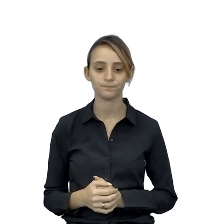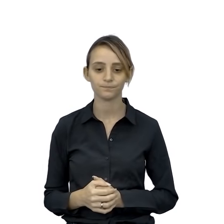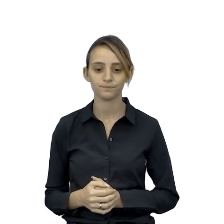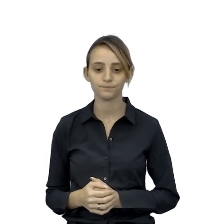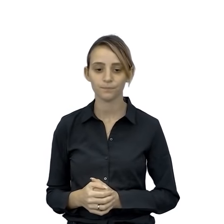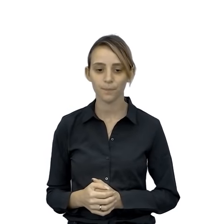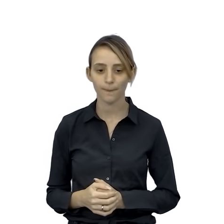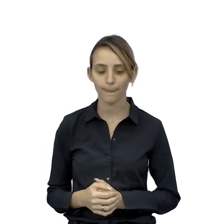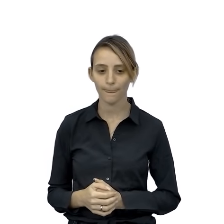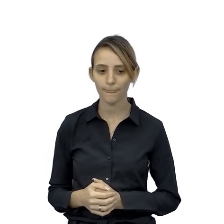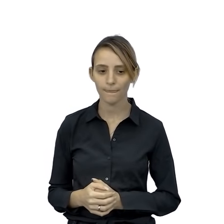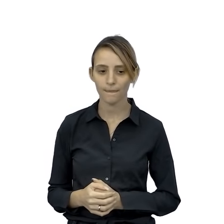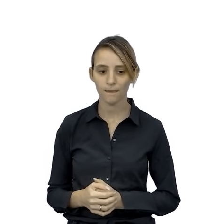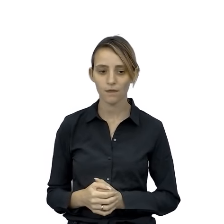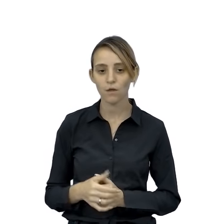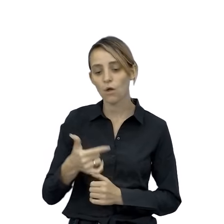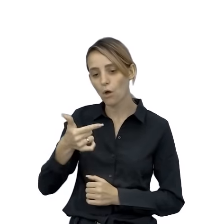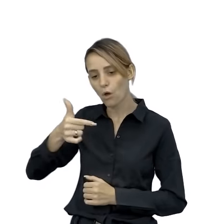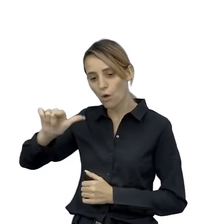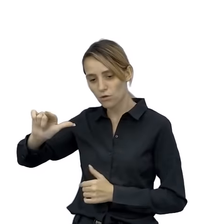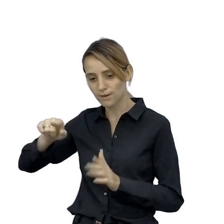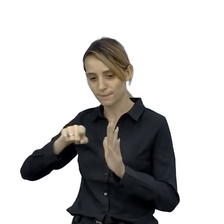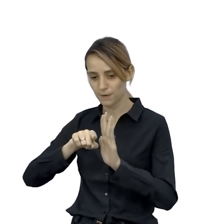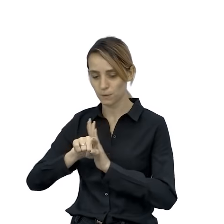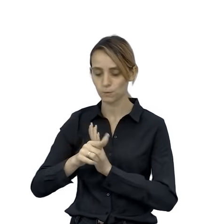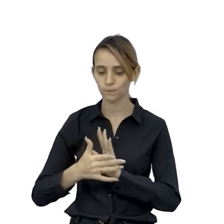Então, vamos para um outro problema.